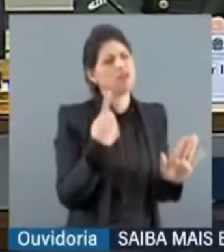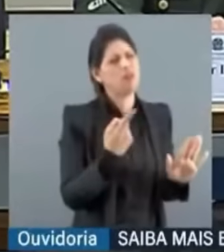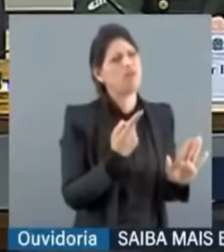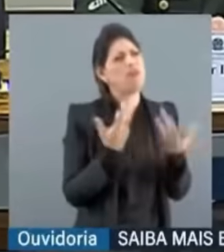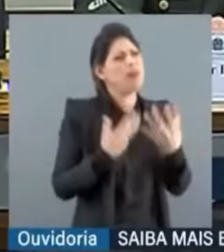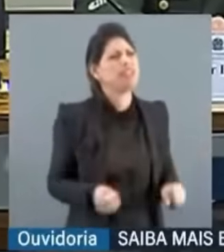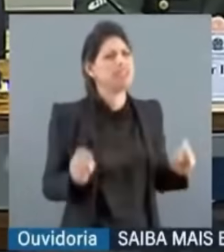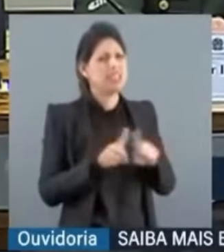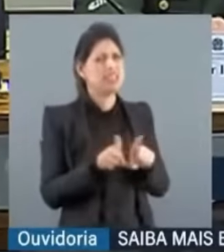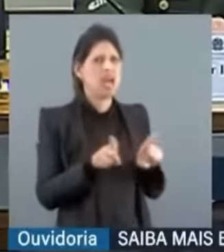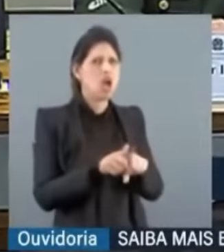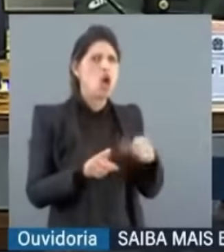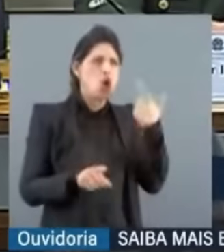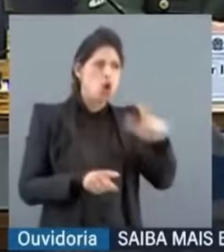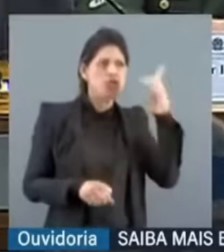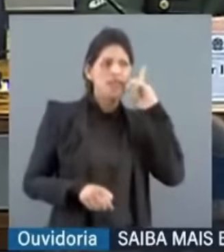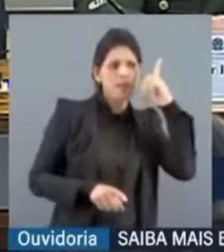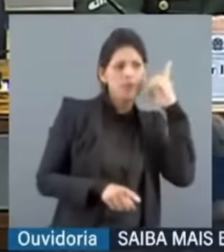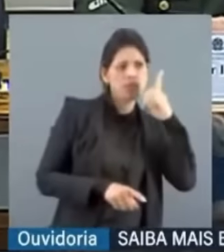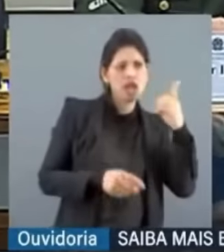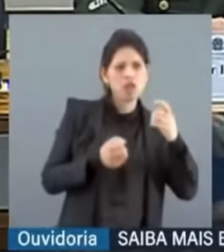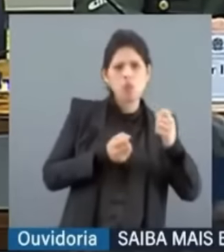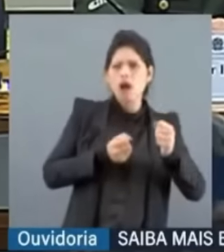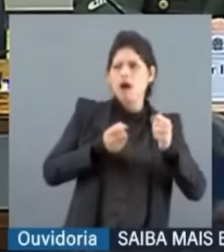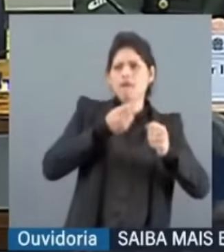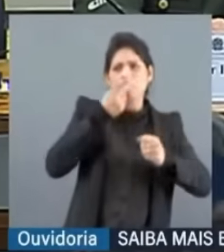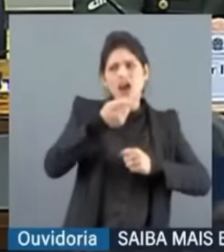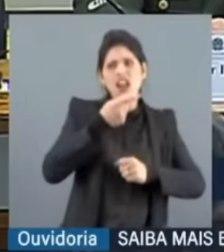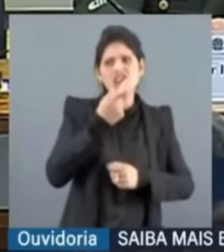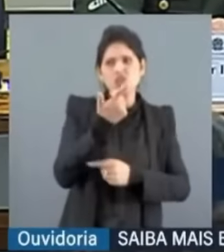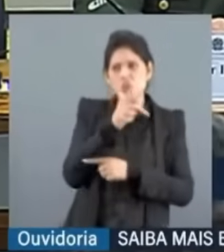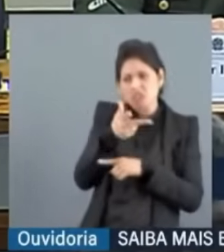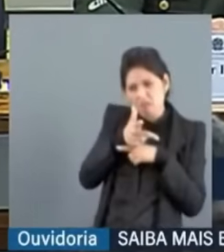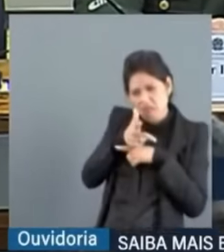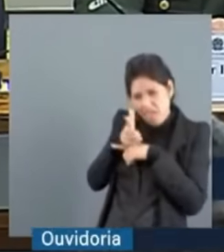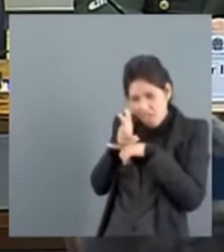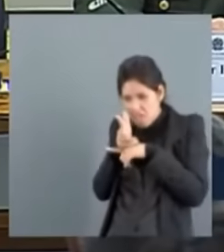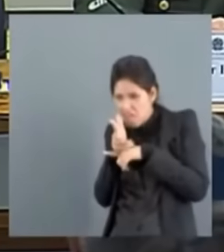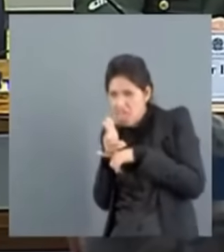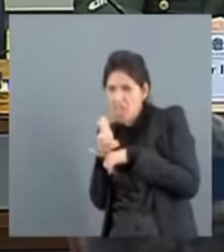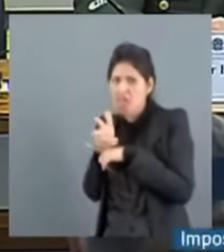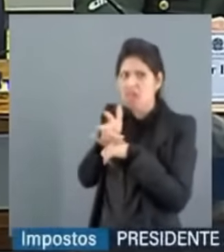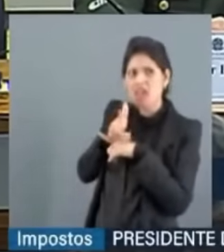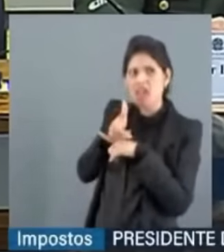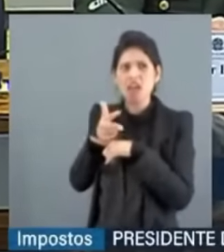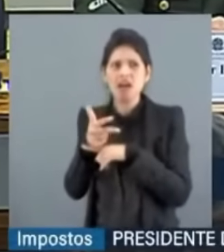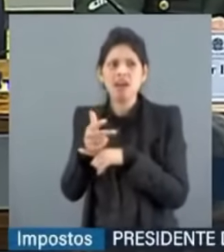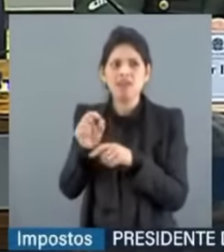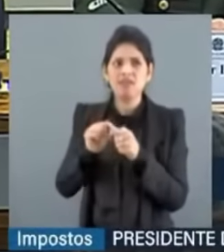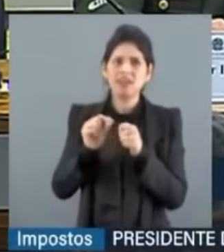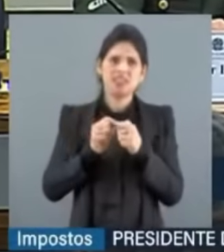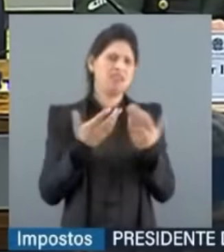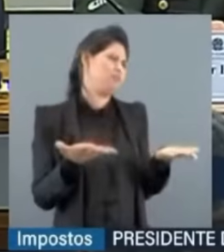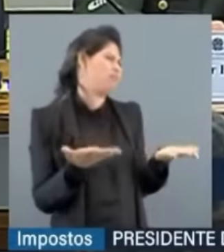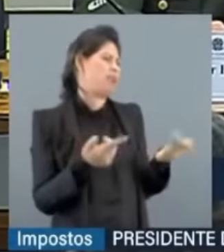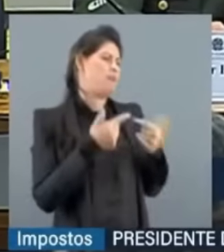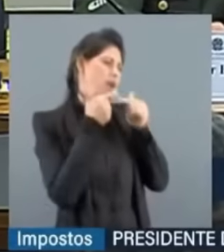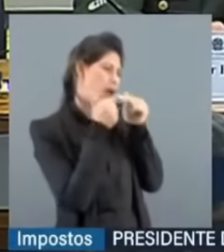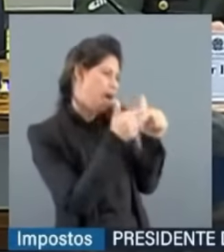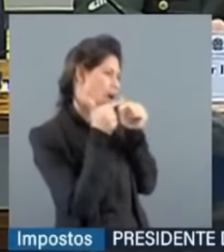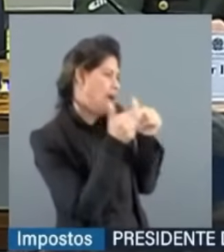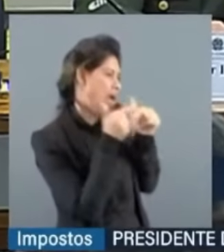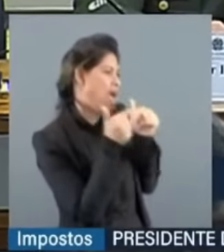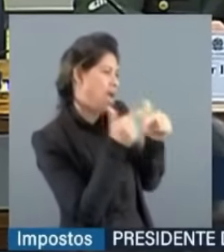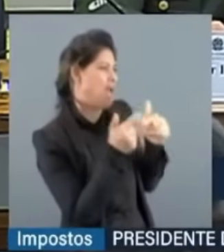admitir que um deputado está falando o outro, está aqui filmando a pessoa, não, sabendo que aquilo é uma jossa. Nós não